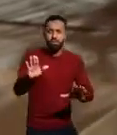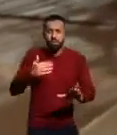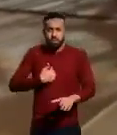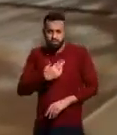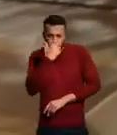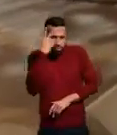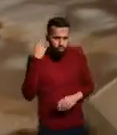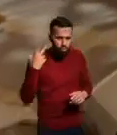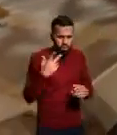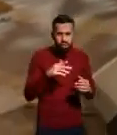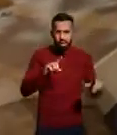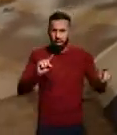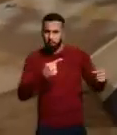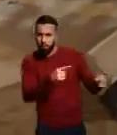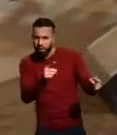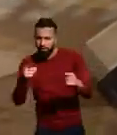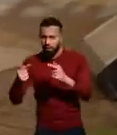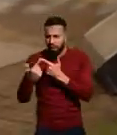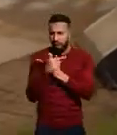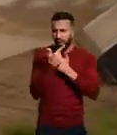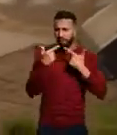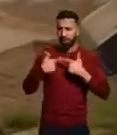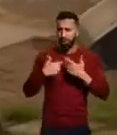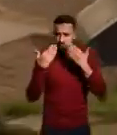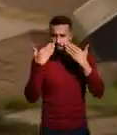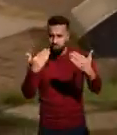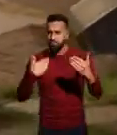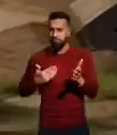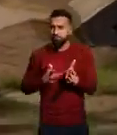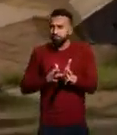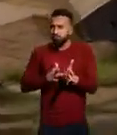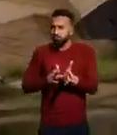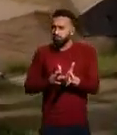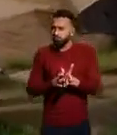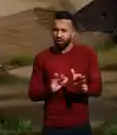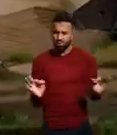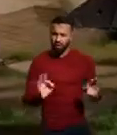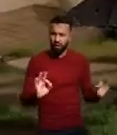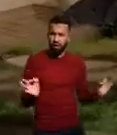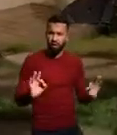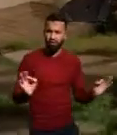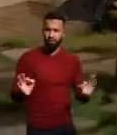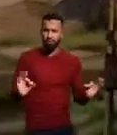Provoca sorrisos, você dá na cara, não sabe